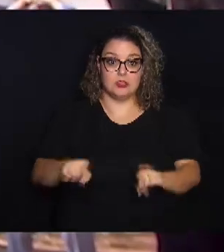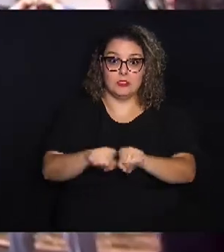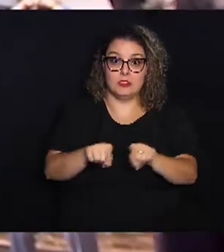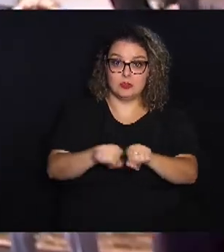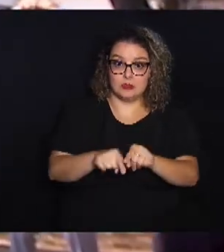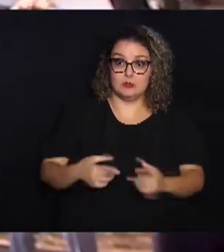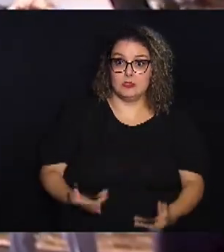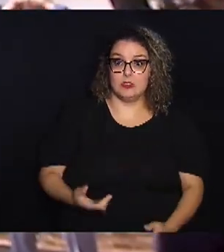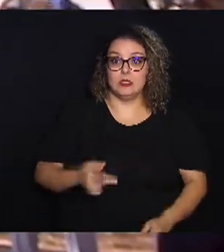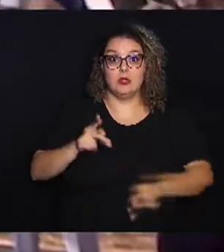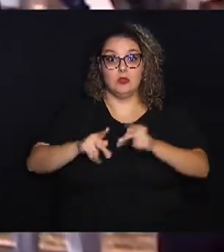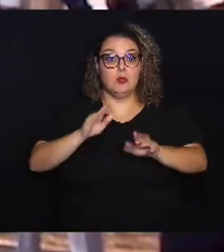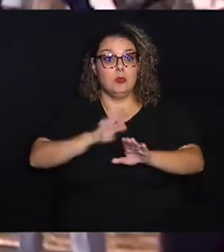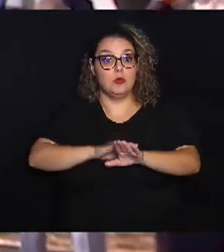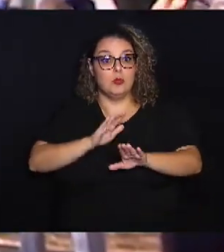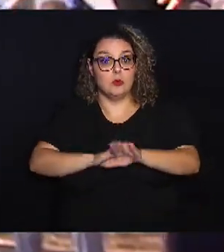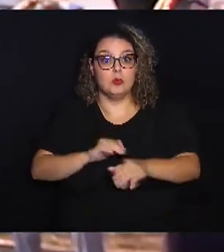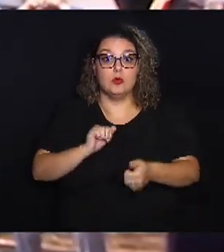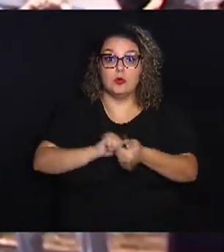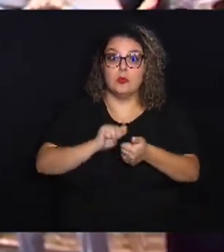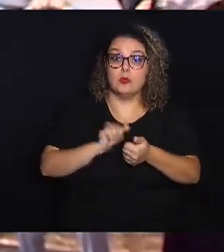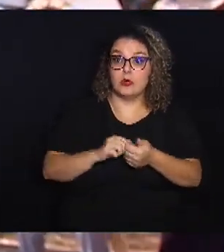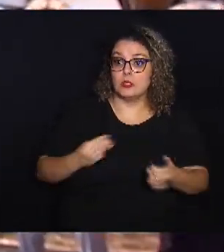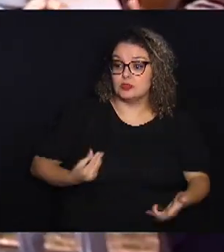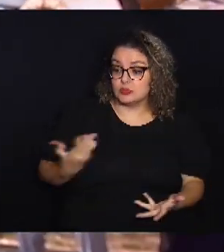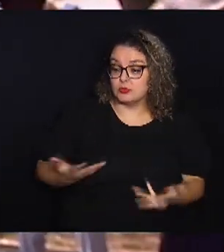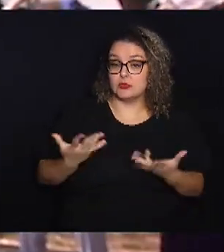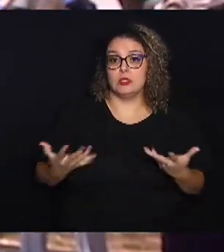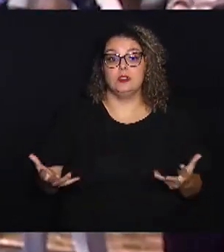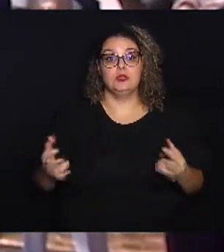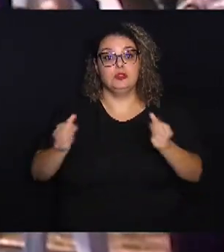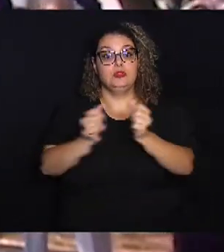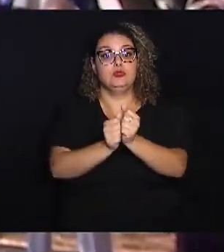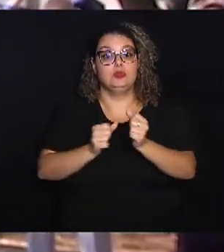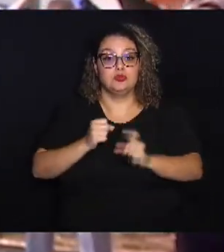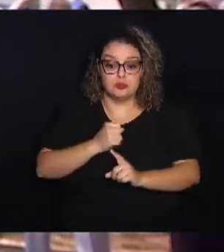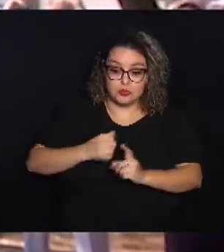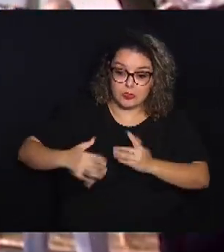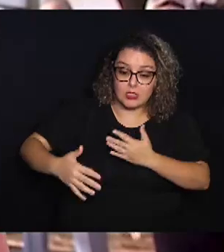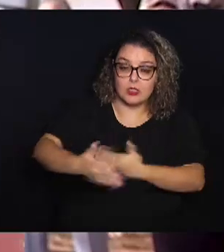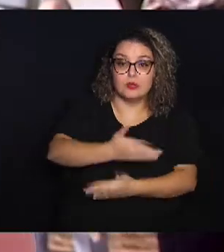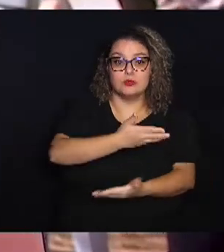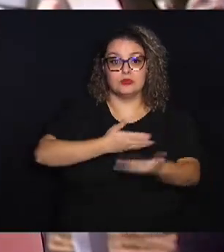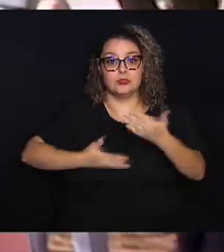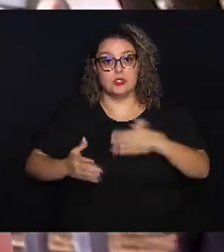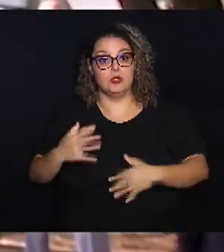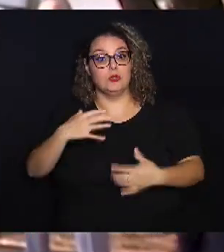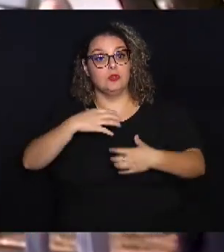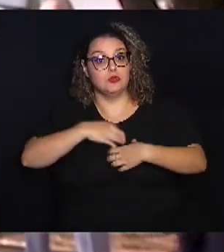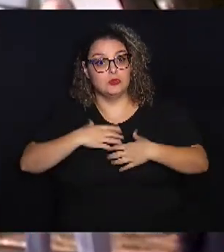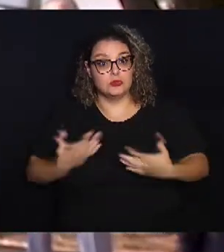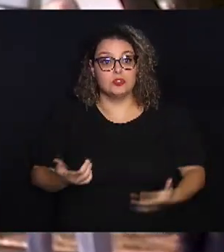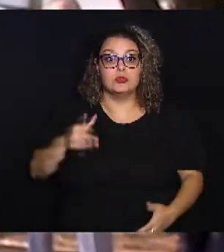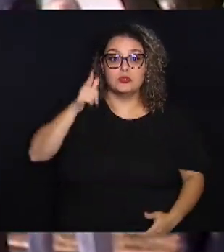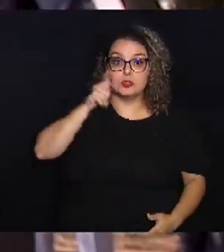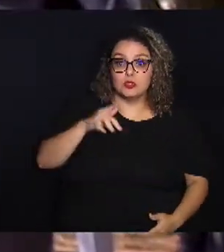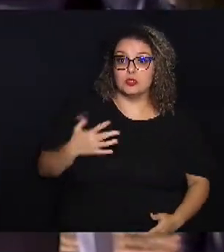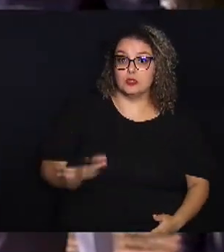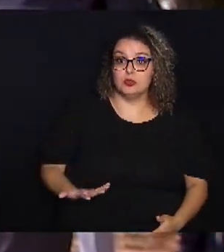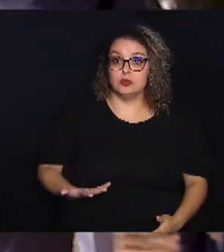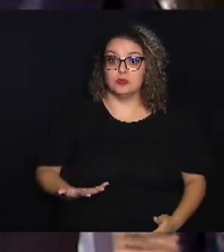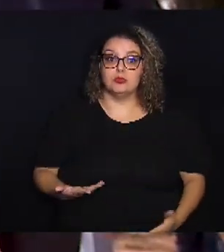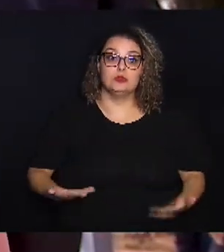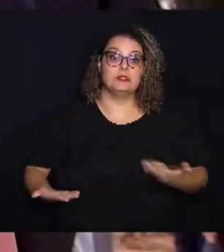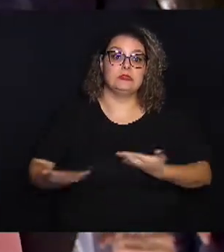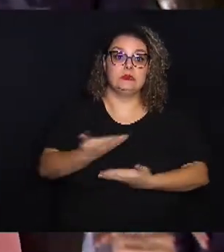manter esse público ativo, com qualidade de vida, integrado à sociedade, né? É uma forma que eles conseguem